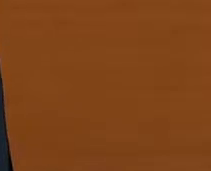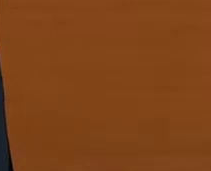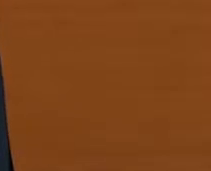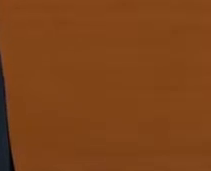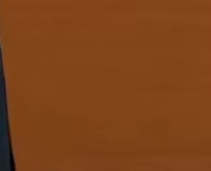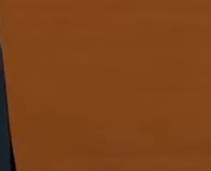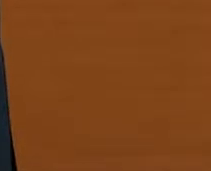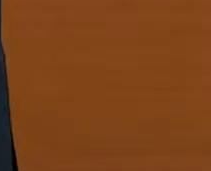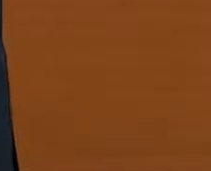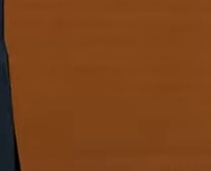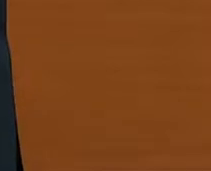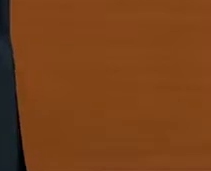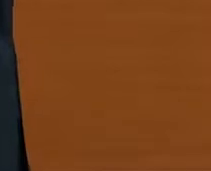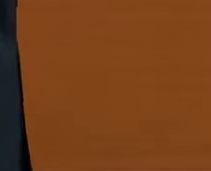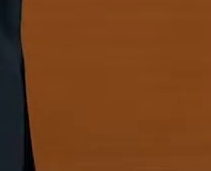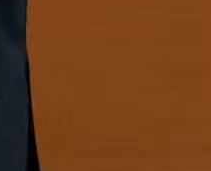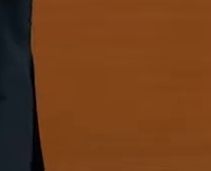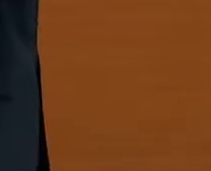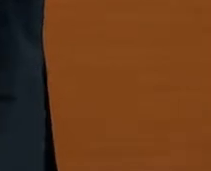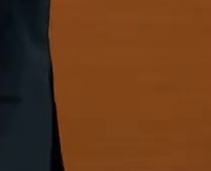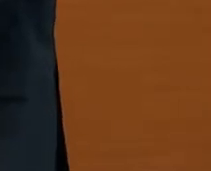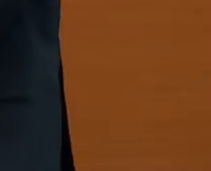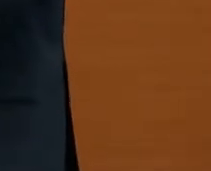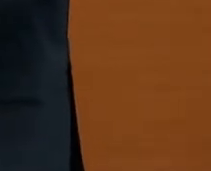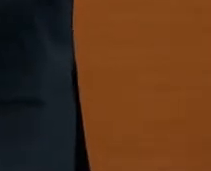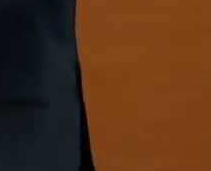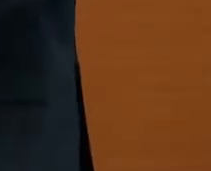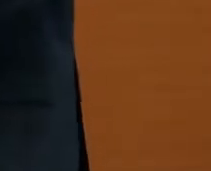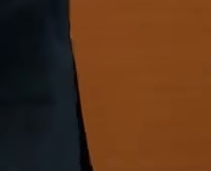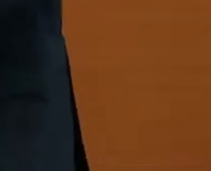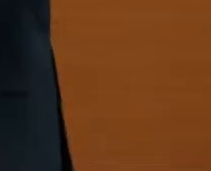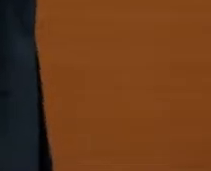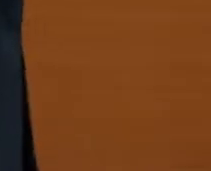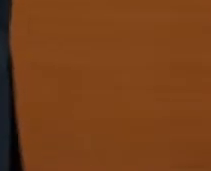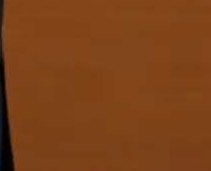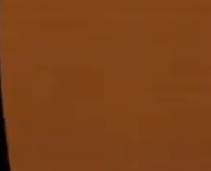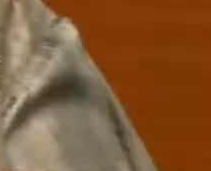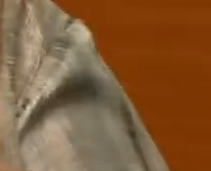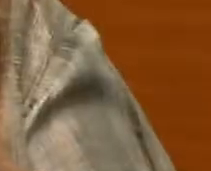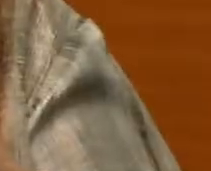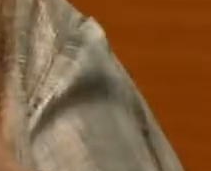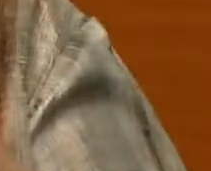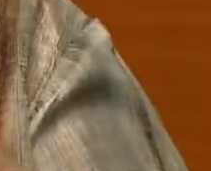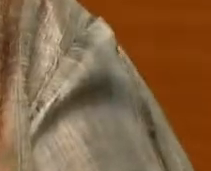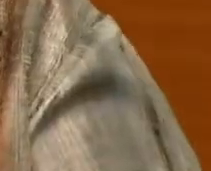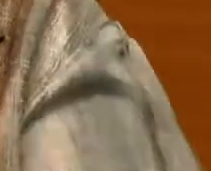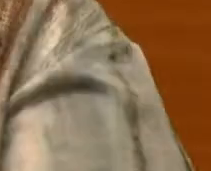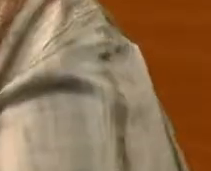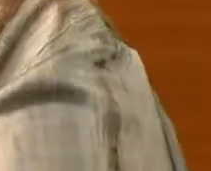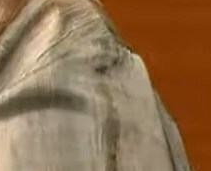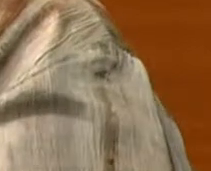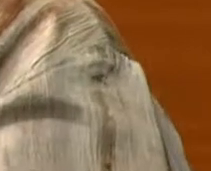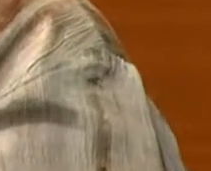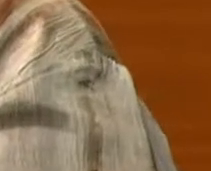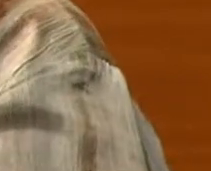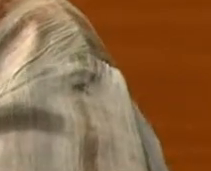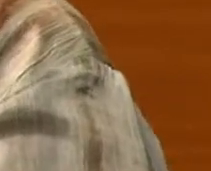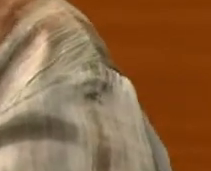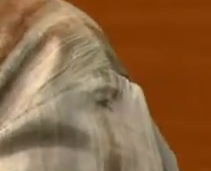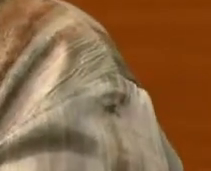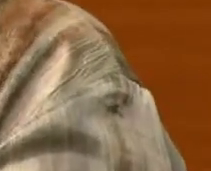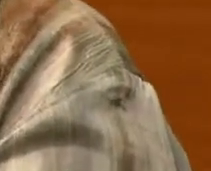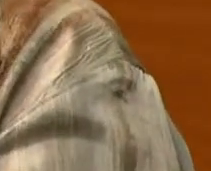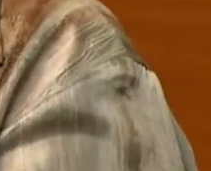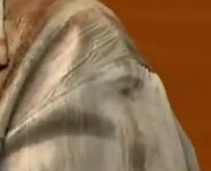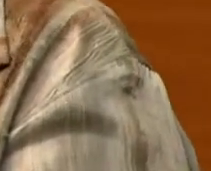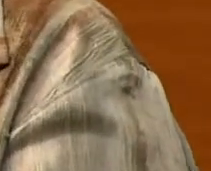óleos mais importante da América do Sul, quiçá do mundo, hein? Recém-chegado de